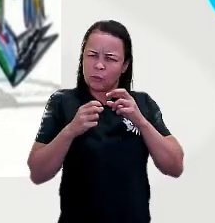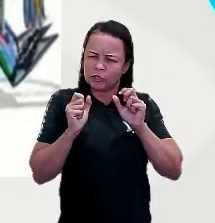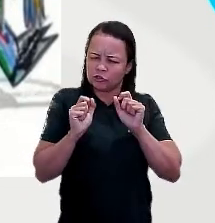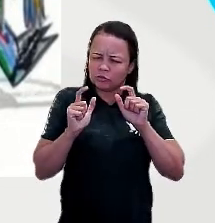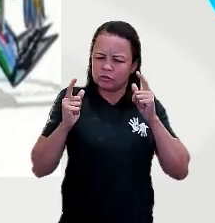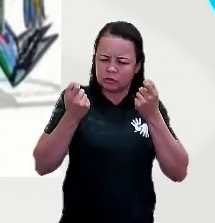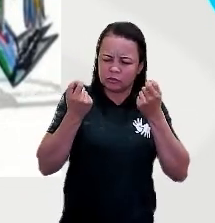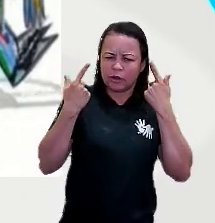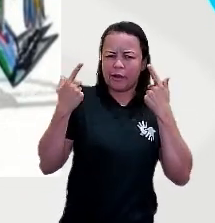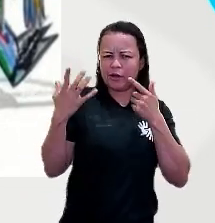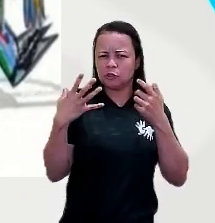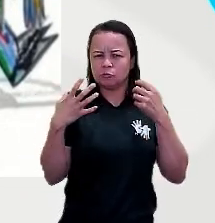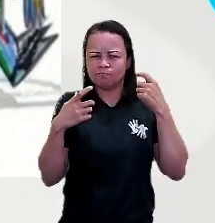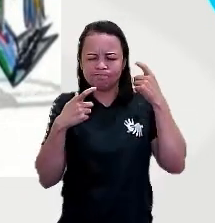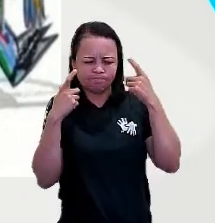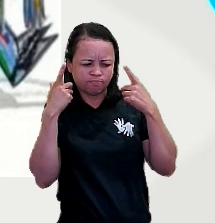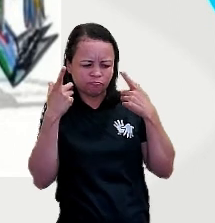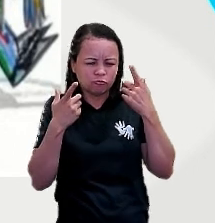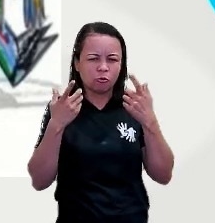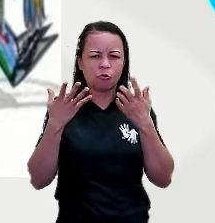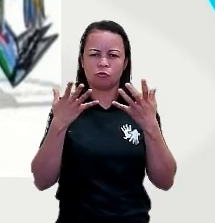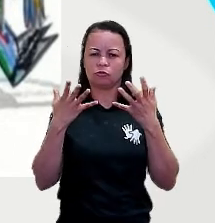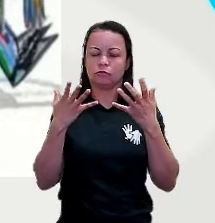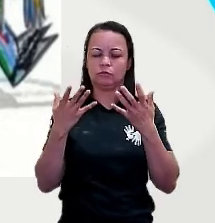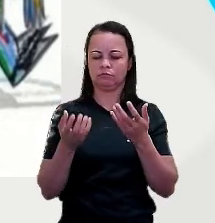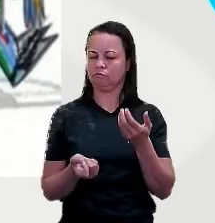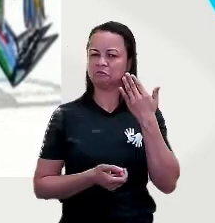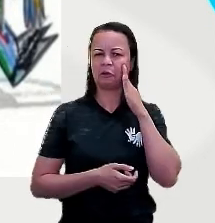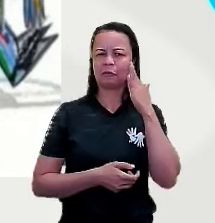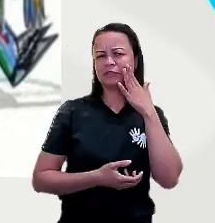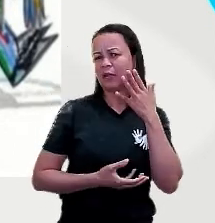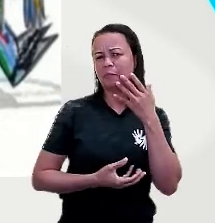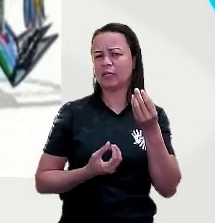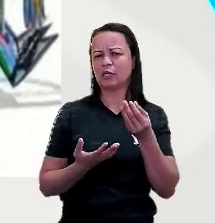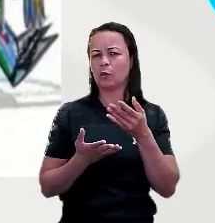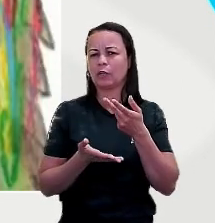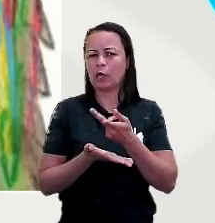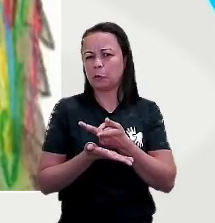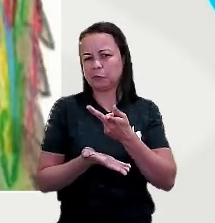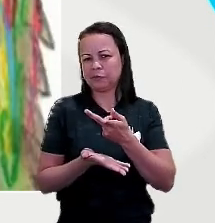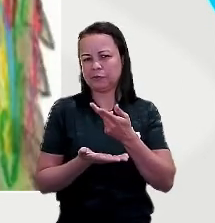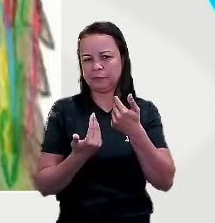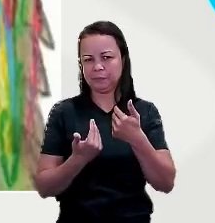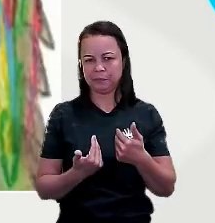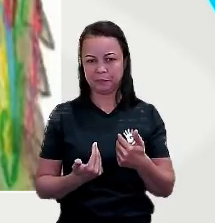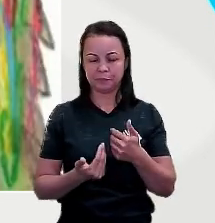confuso, atordoado. Não sabe muito bem o que lhe passa.